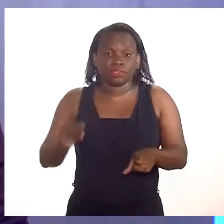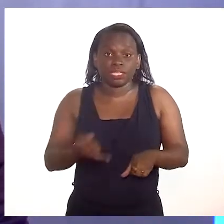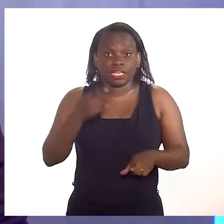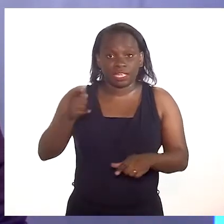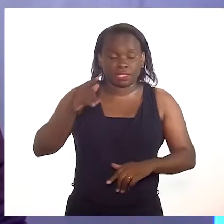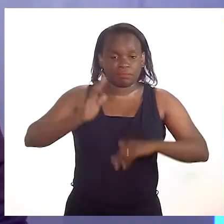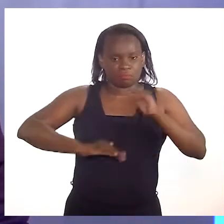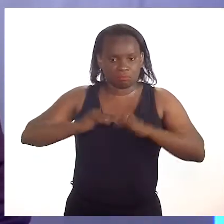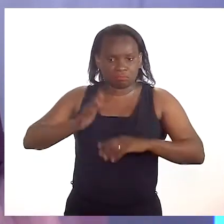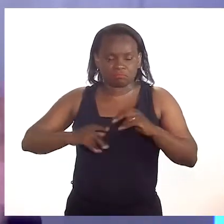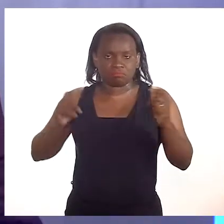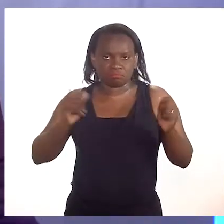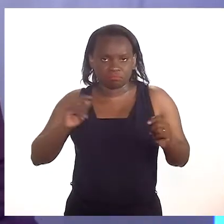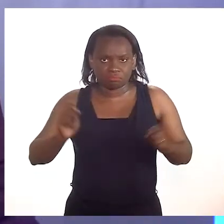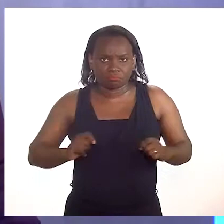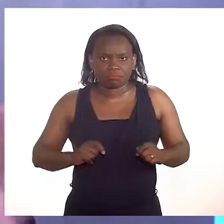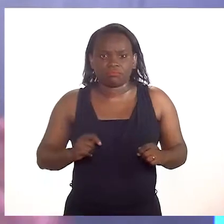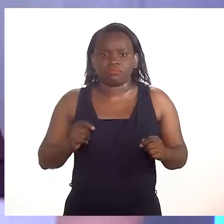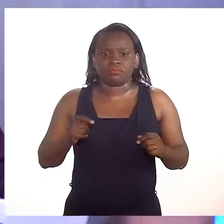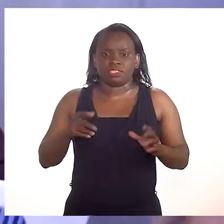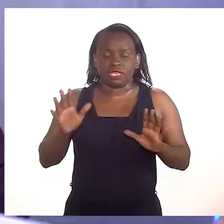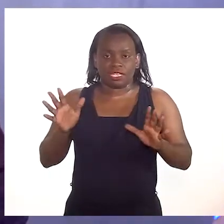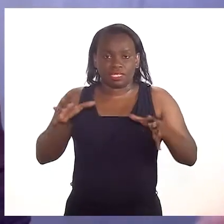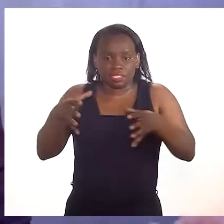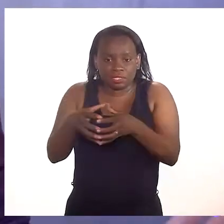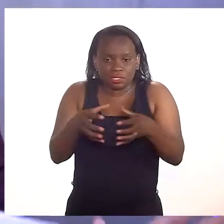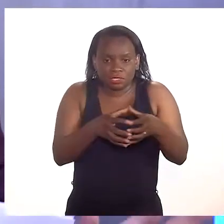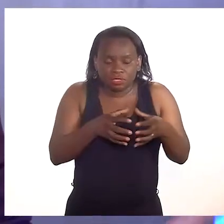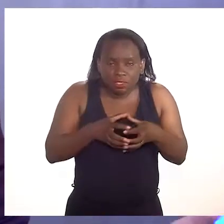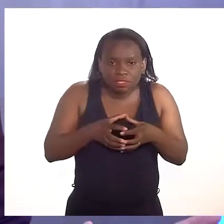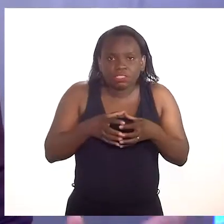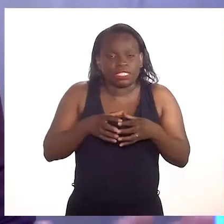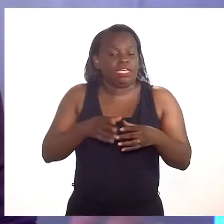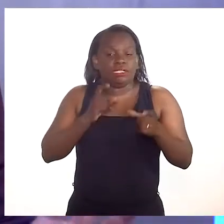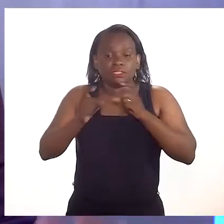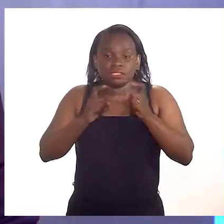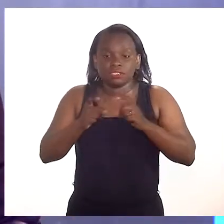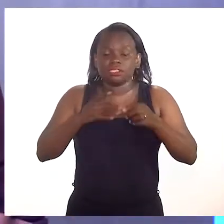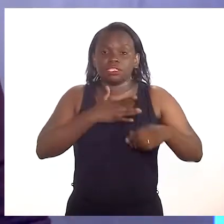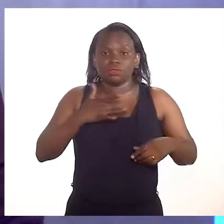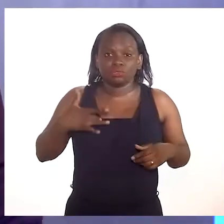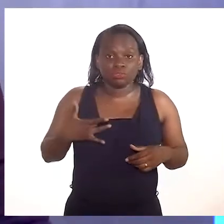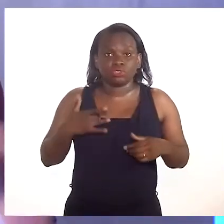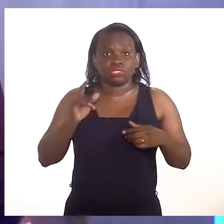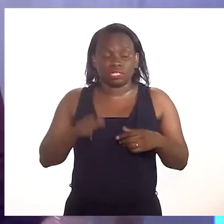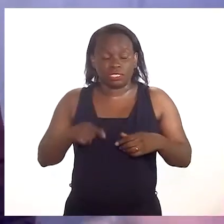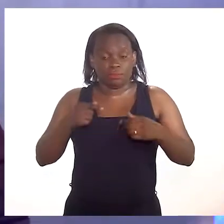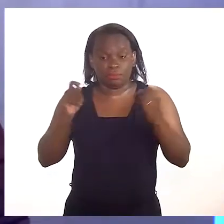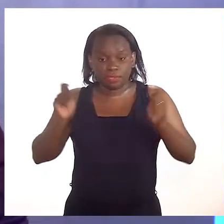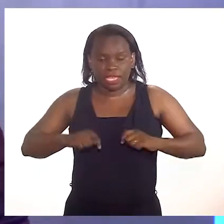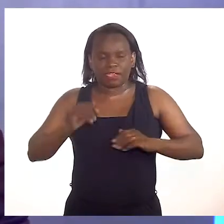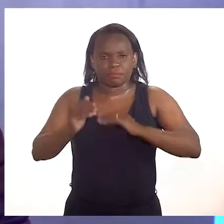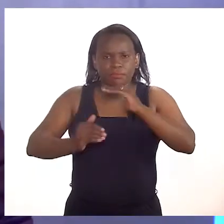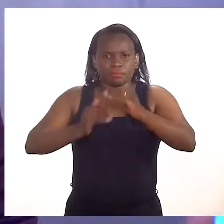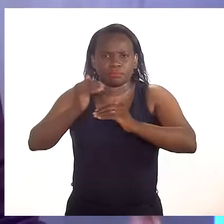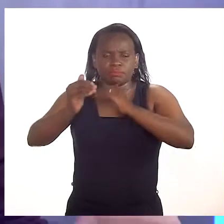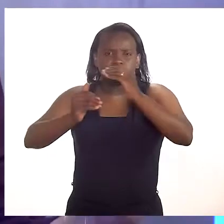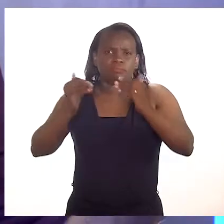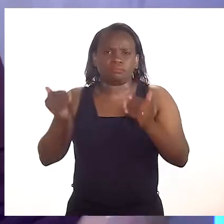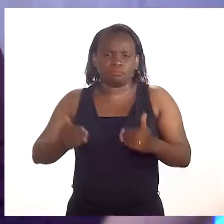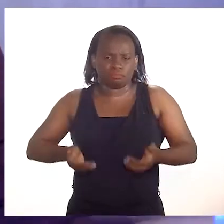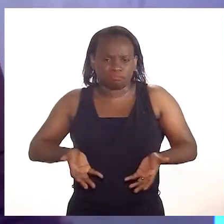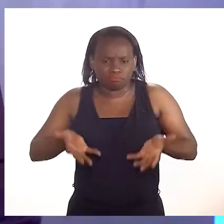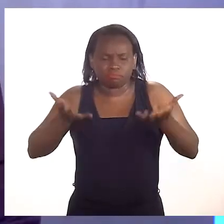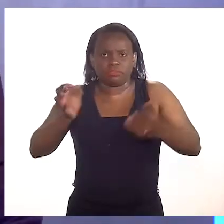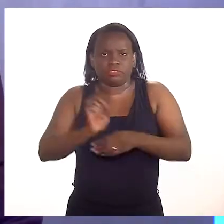esse potencial, quer dizer, sair dos silos, né, e começar a discutir a saúde como algo que pode avançar,